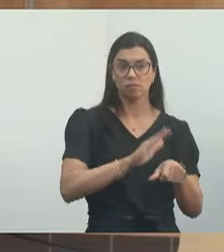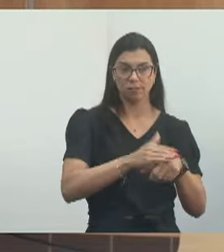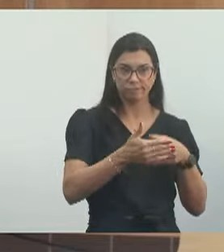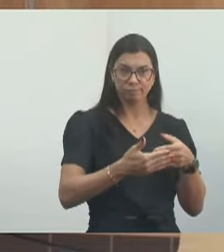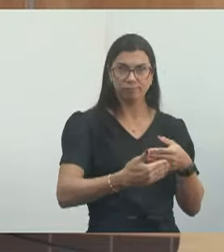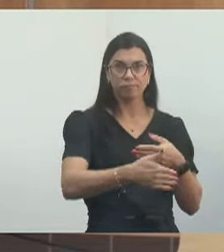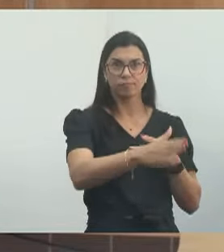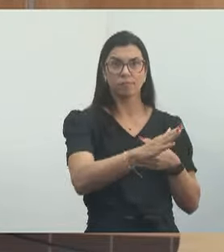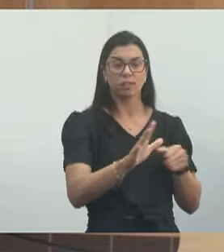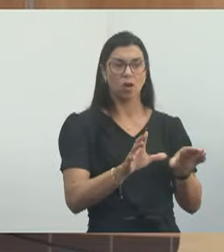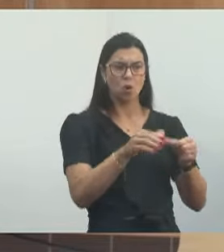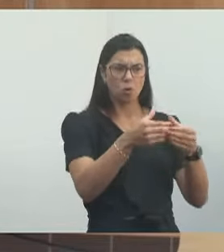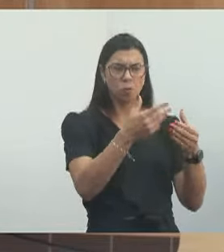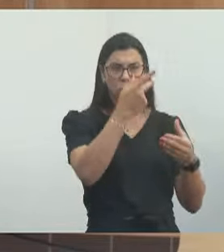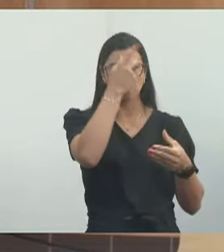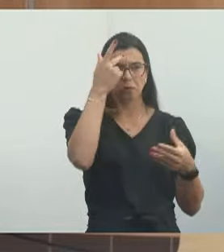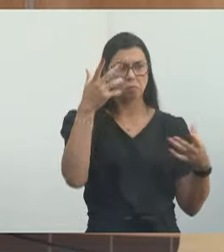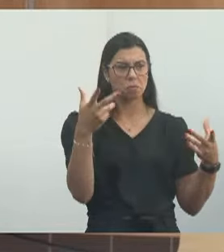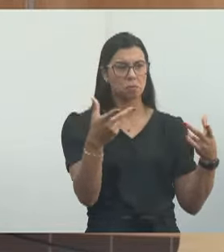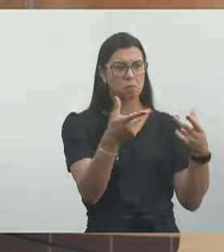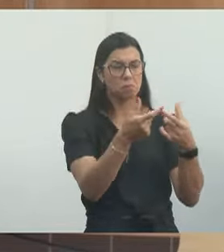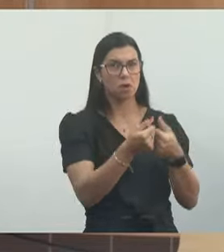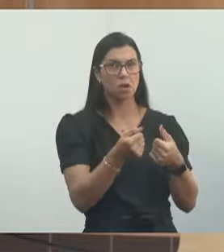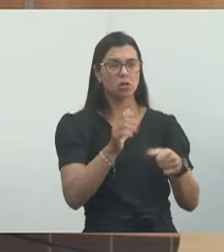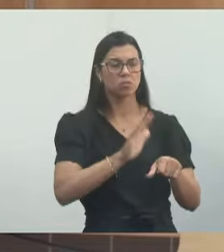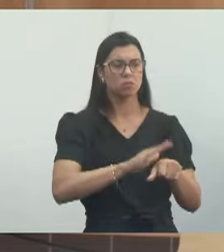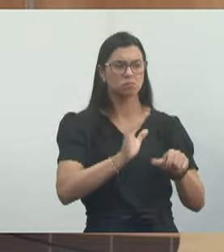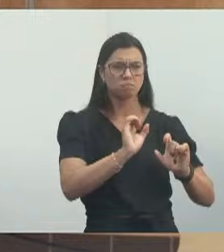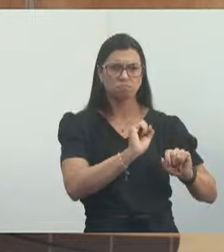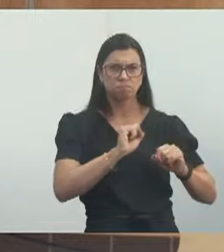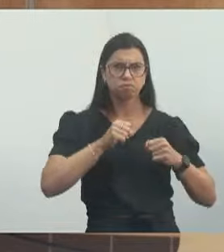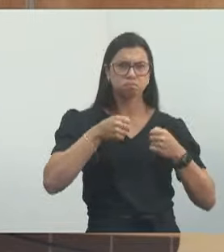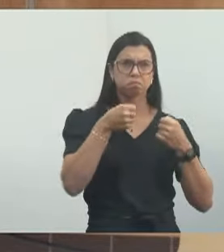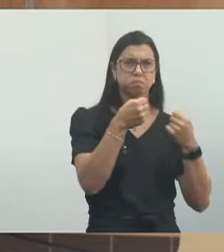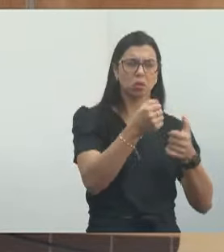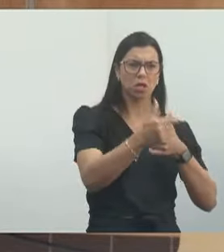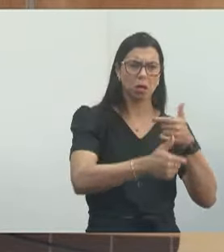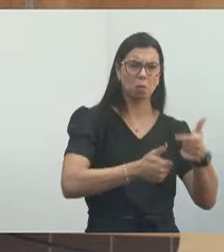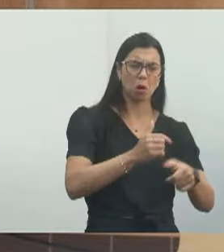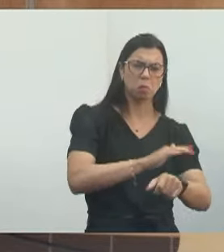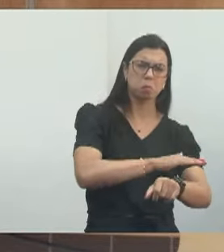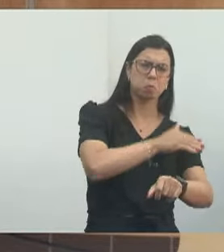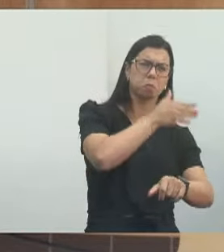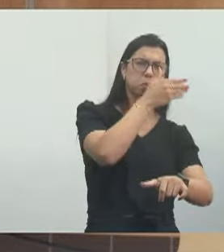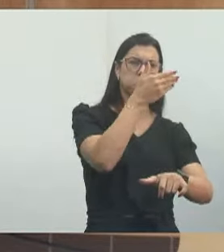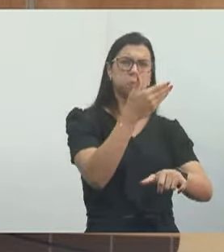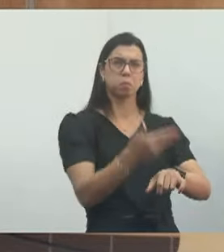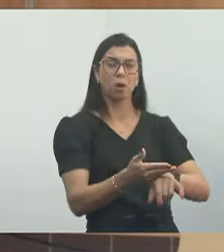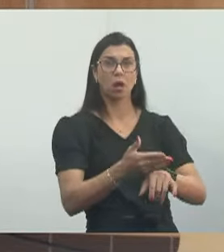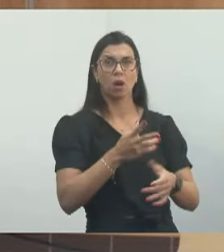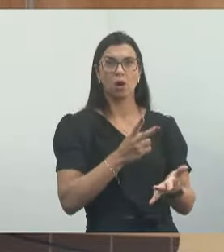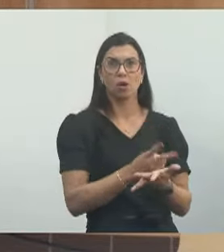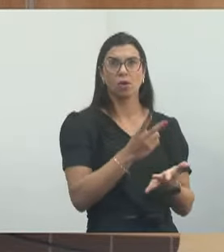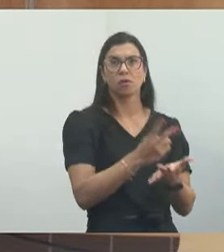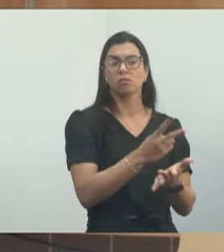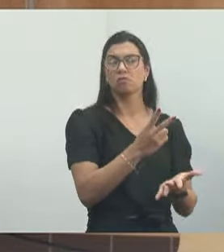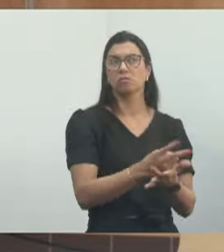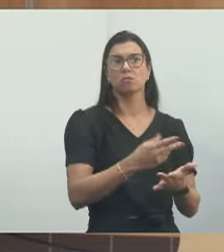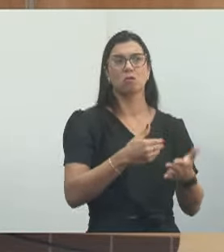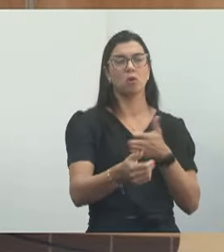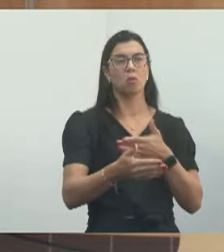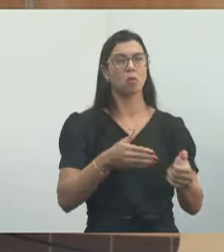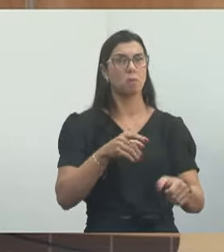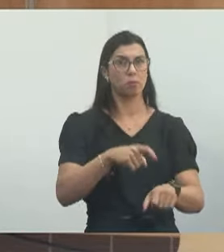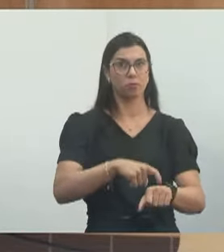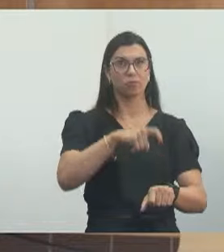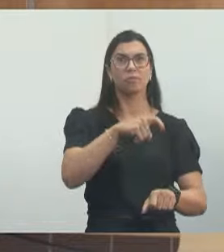disso. É uma equipe maravilhosa, uma equipe que se dedica, uma equipe que trabalha de dia, de noite, no horário que são